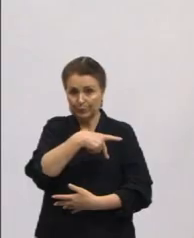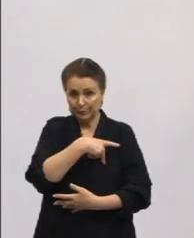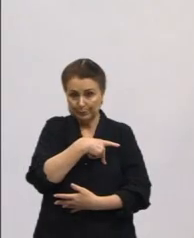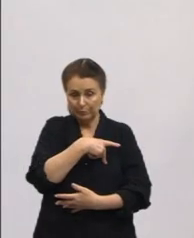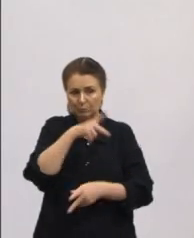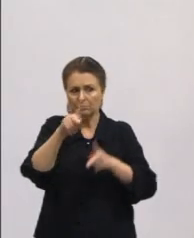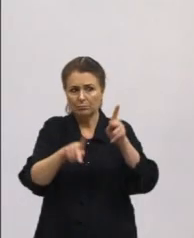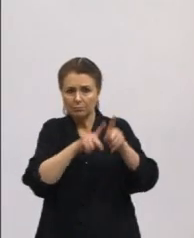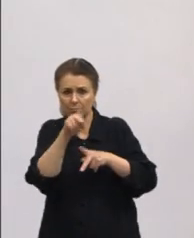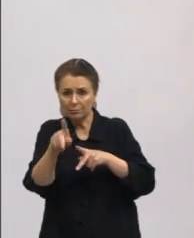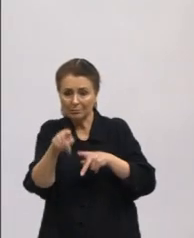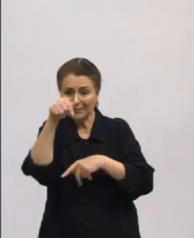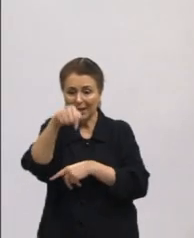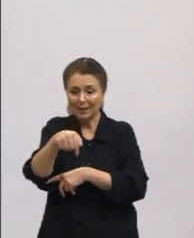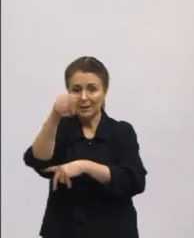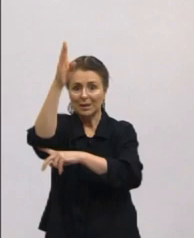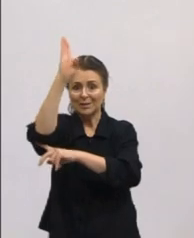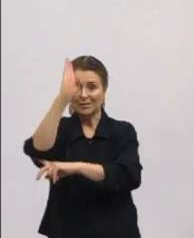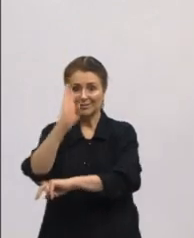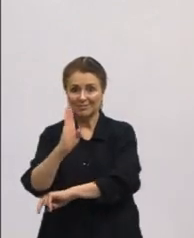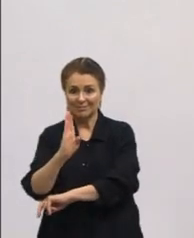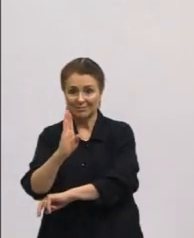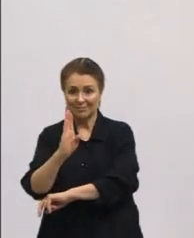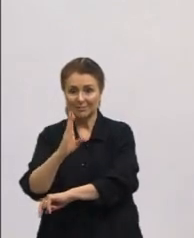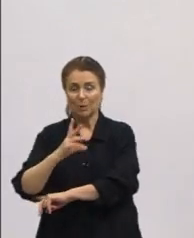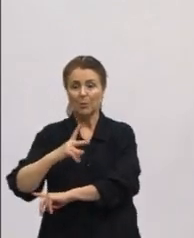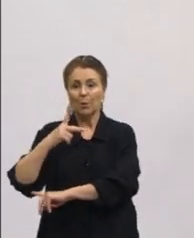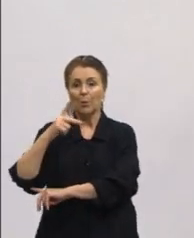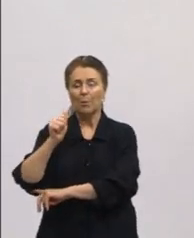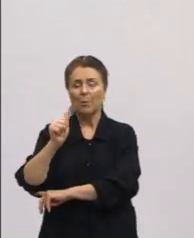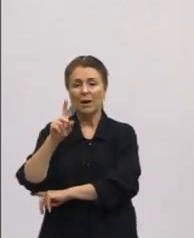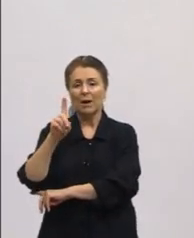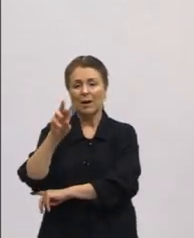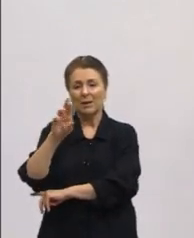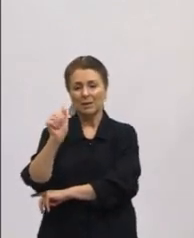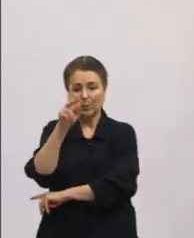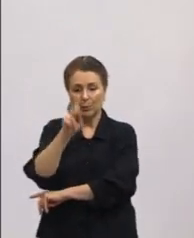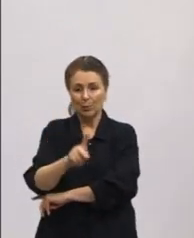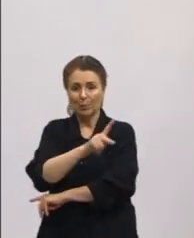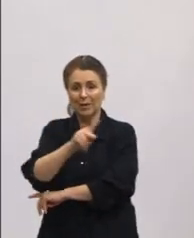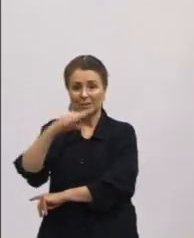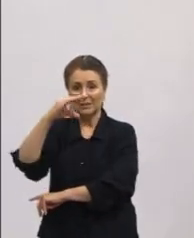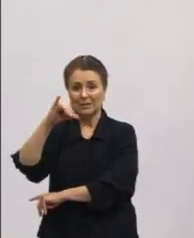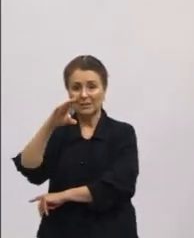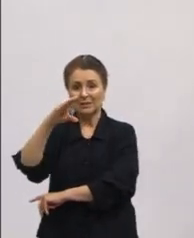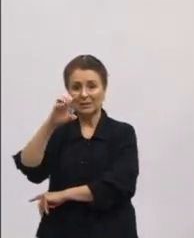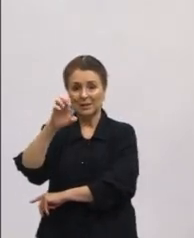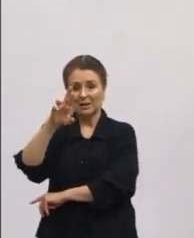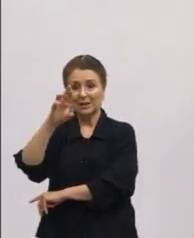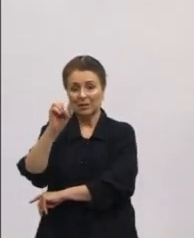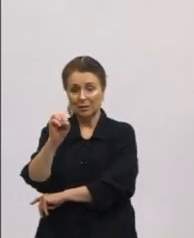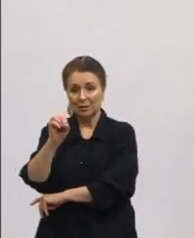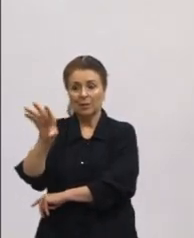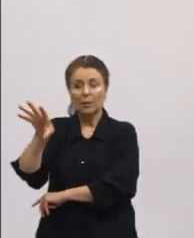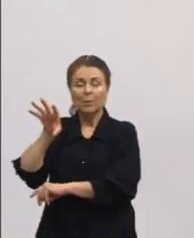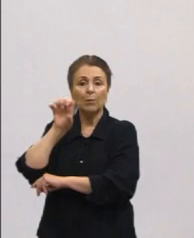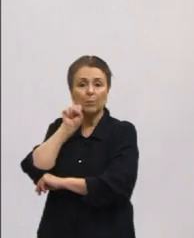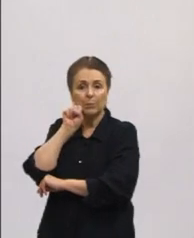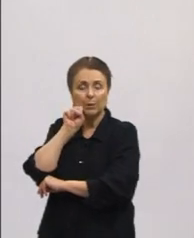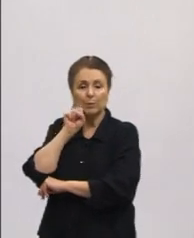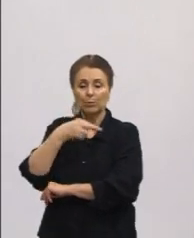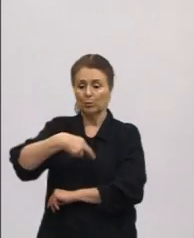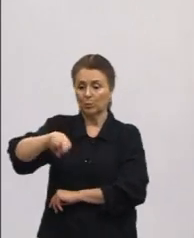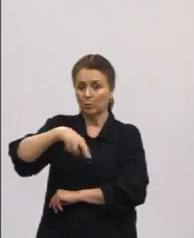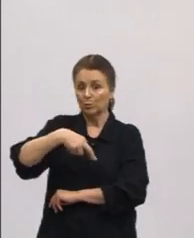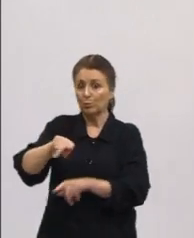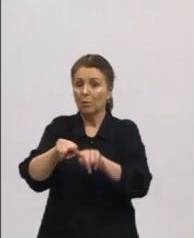popular no Brasil sobre o Padre Cícero também sobre o patrimônio religioso a gente não tratou isso especificamente